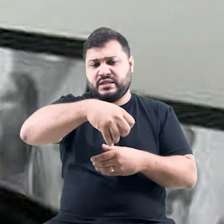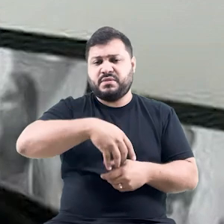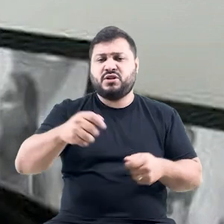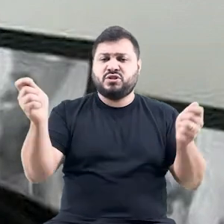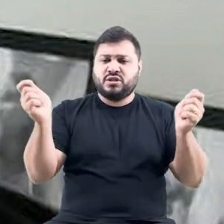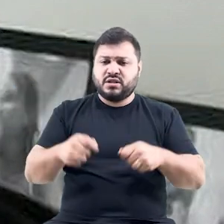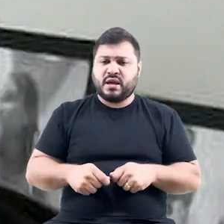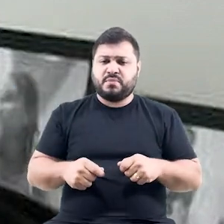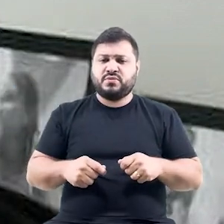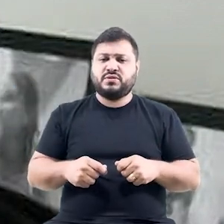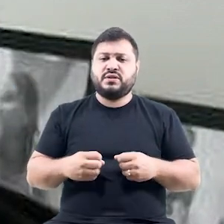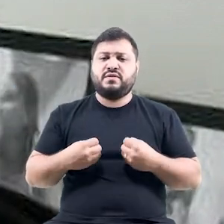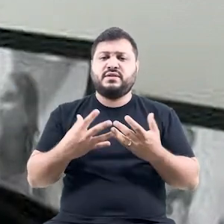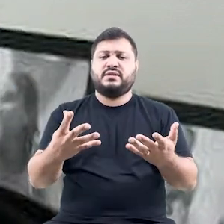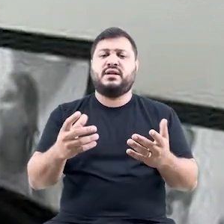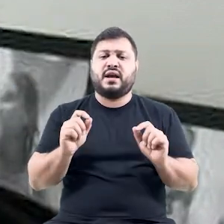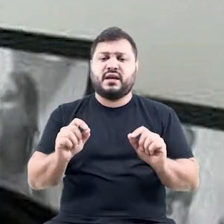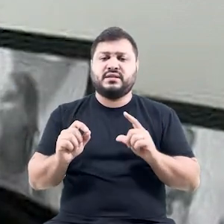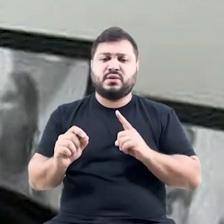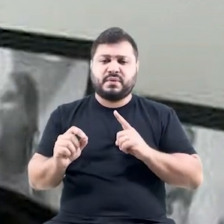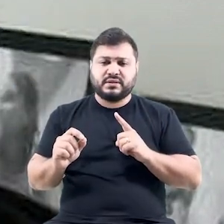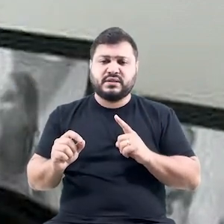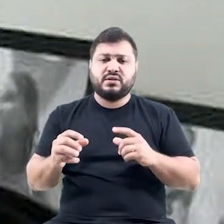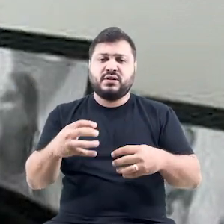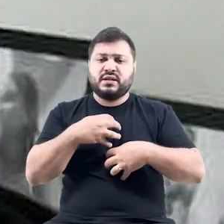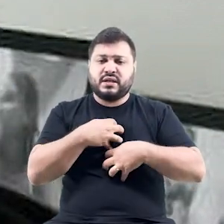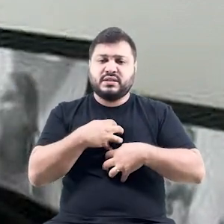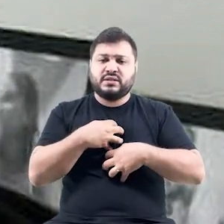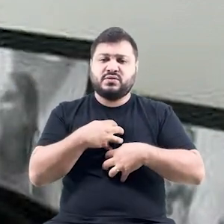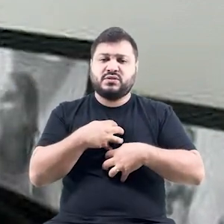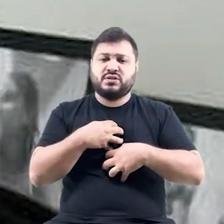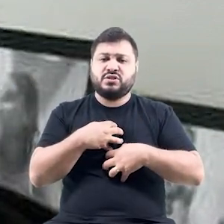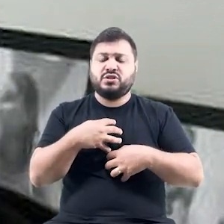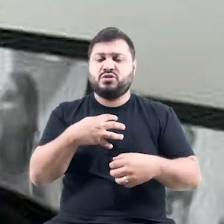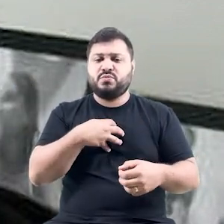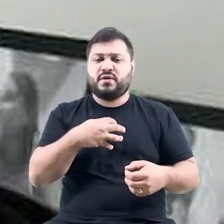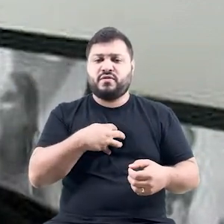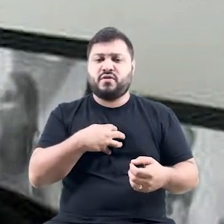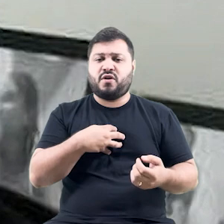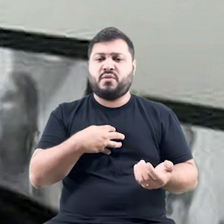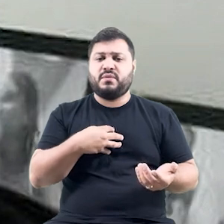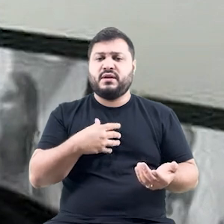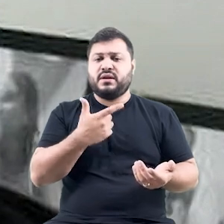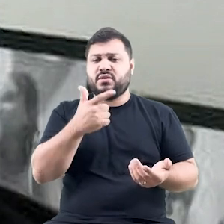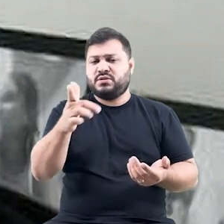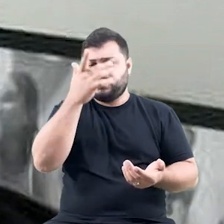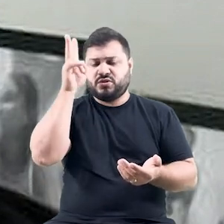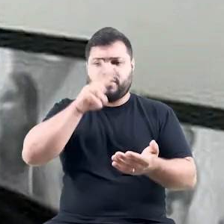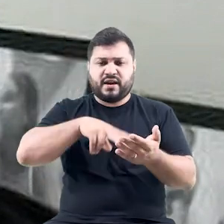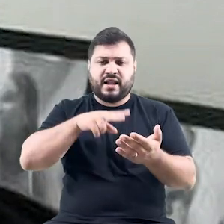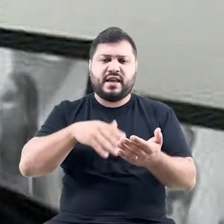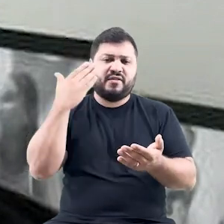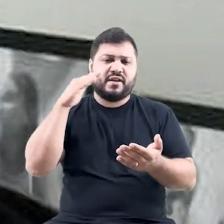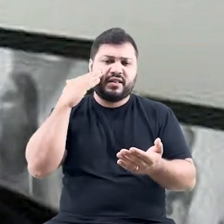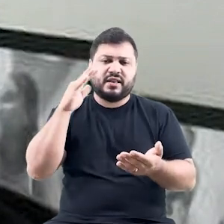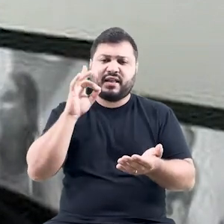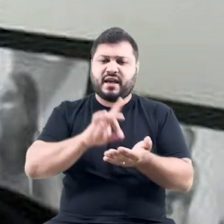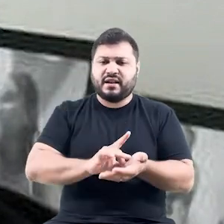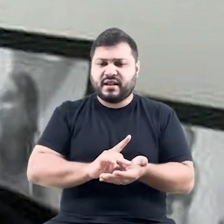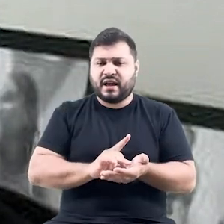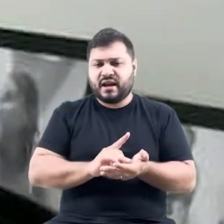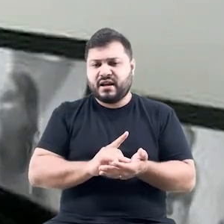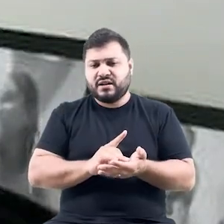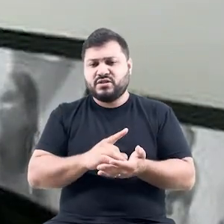é possível eles externar aquilo que estão passando, que estão sentindo, de uma forma que outras pessoas vão ler, vão entender a realidade